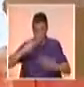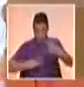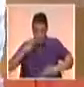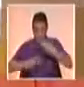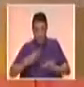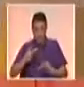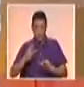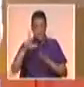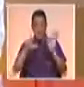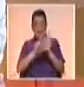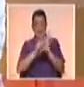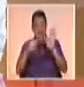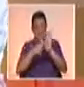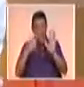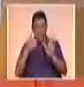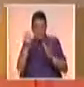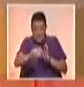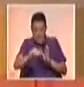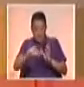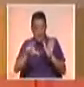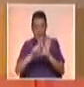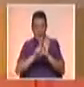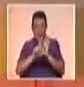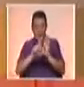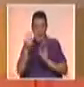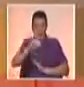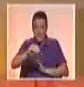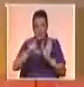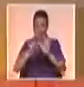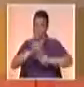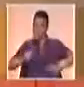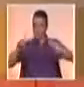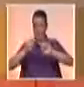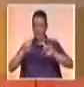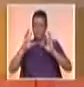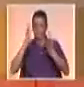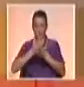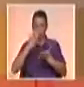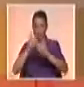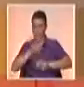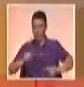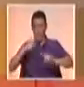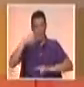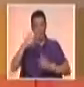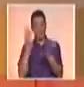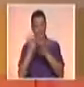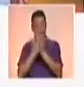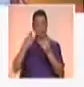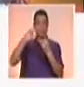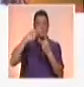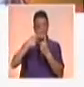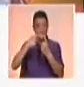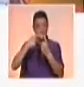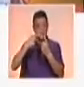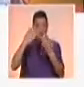vão às leis e tentam aplicar as leis, mas não se chega. É preciso mais, é preciso ter um contacto. Por isso é que existem as escolas de referência. As tais